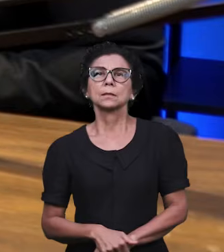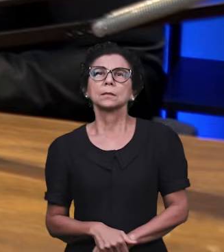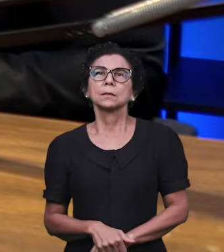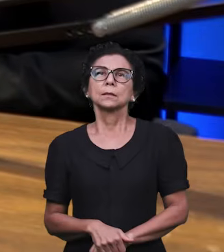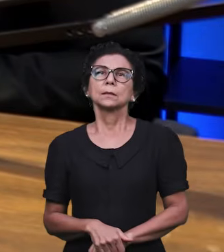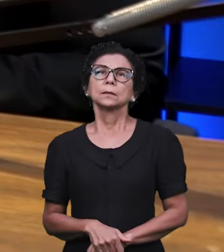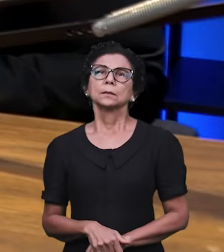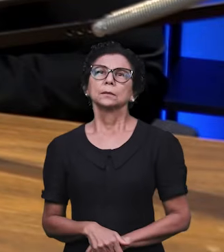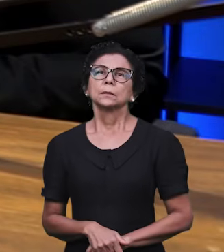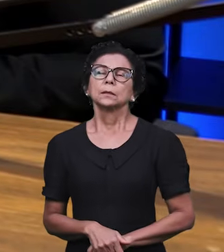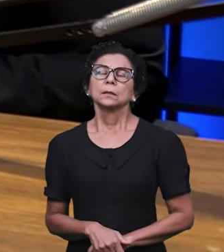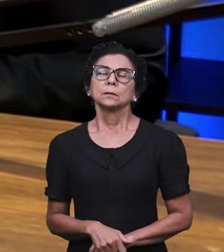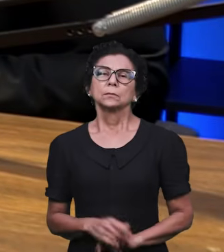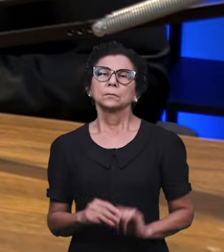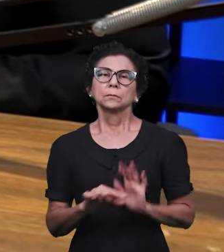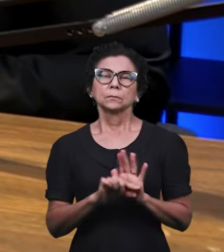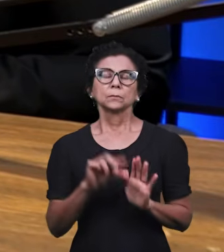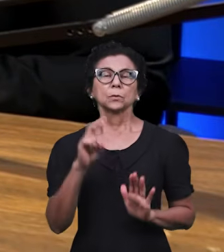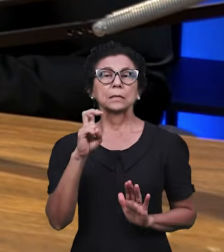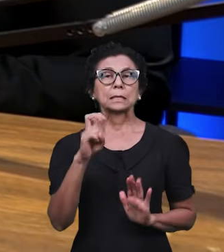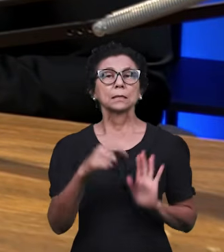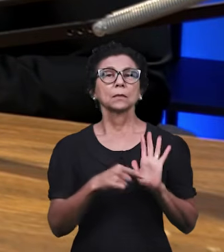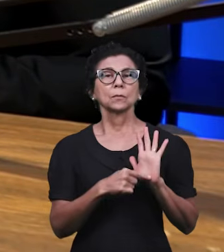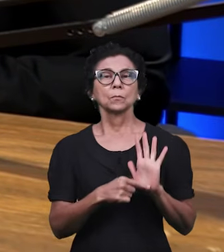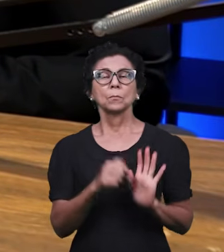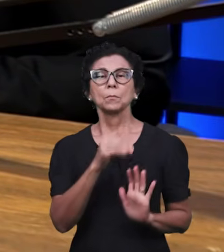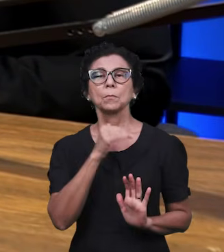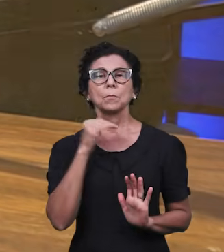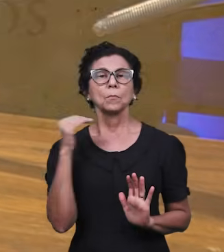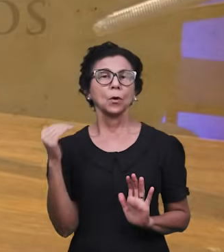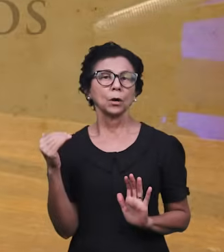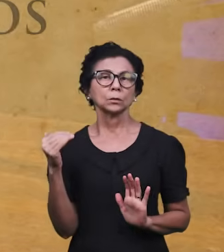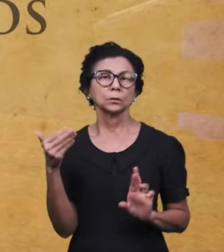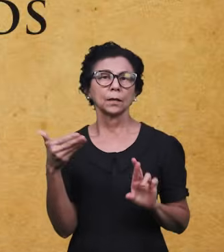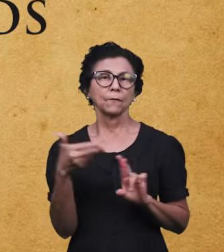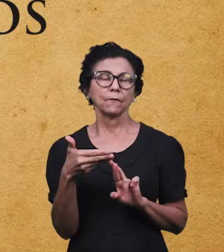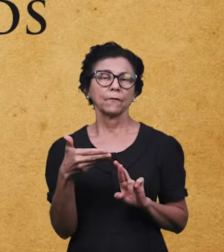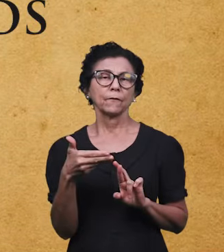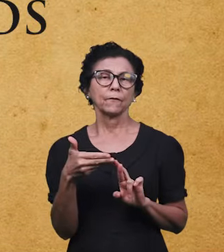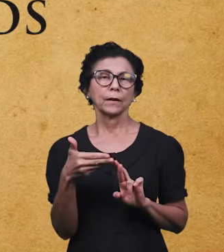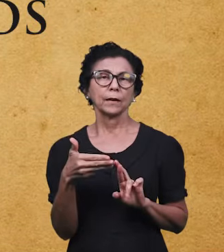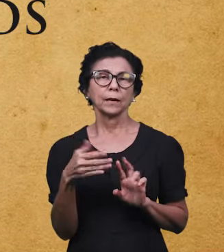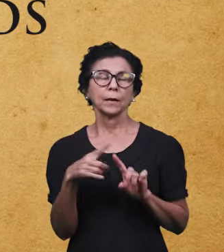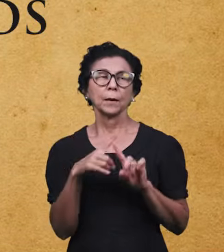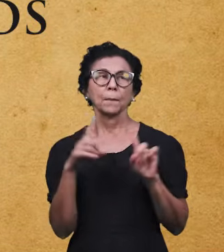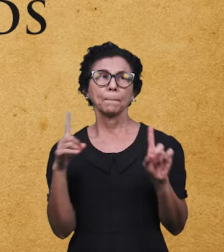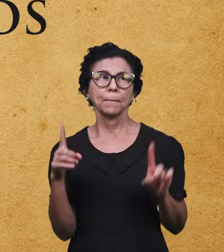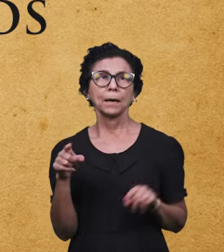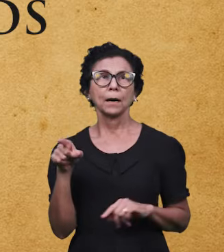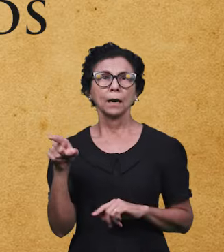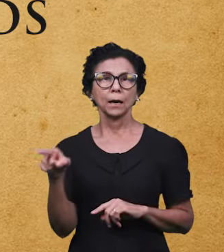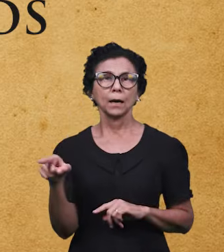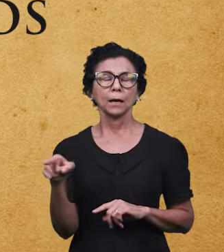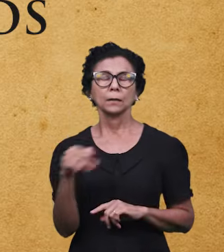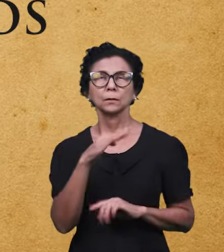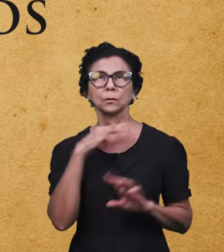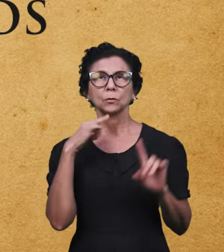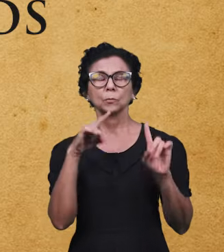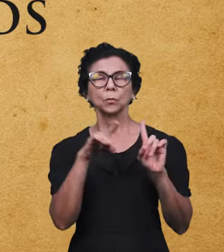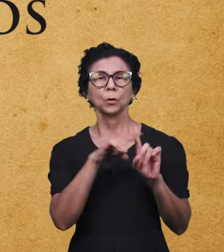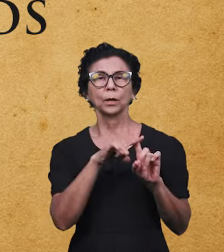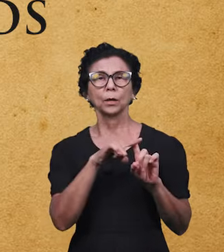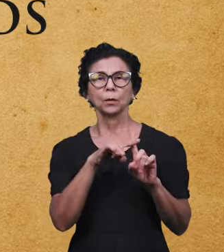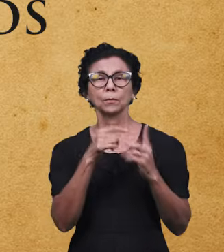texto, no verso 5, ele fala da morte, quando ele diz: mas ele foi ferido pelas nossas